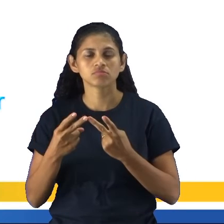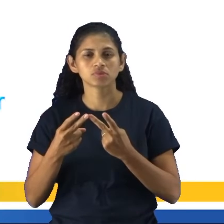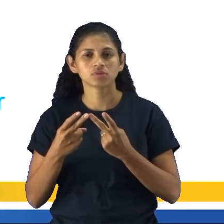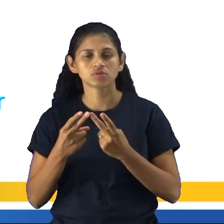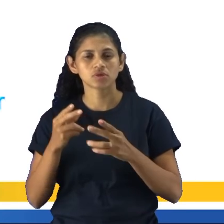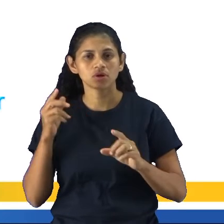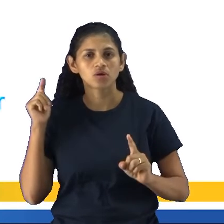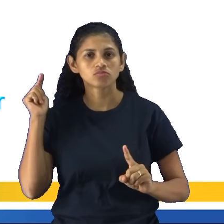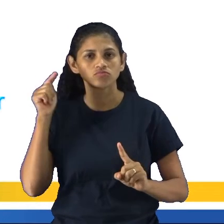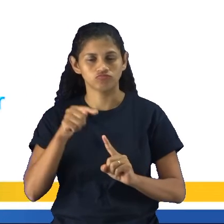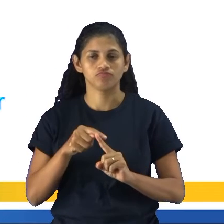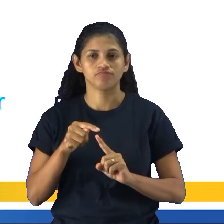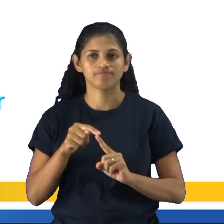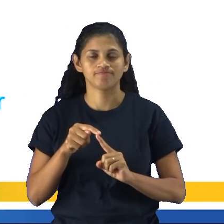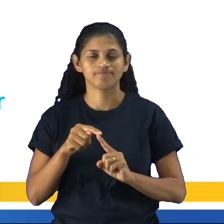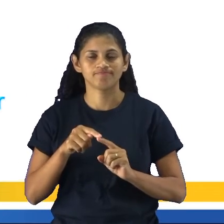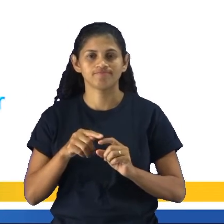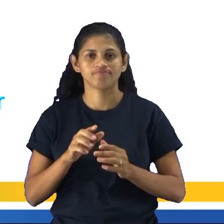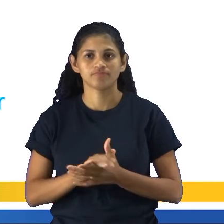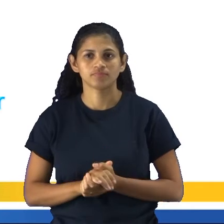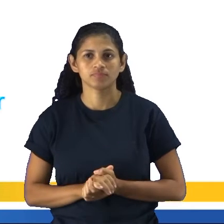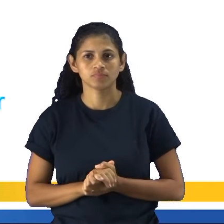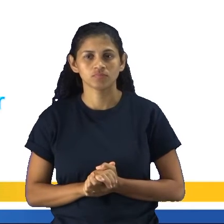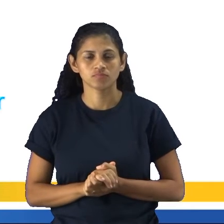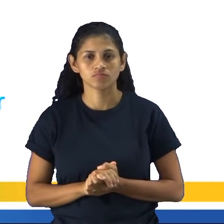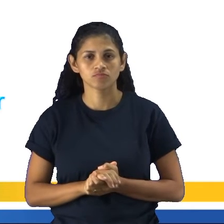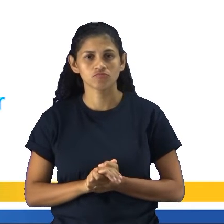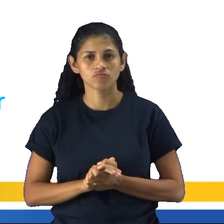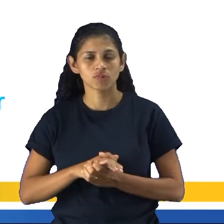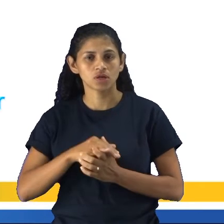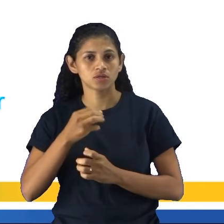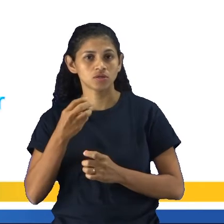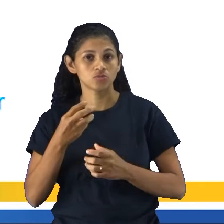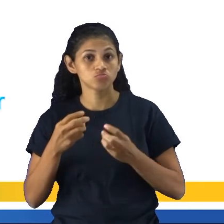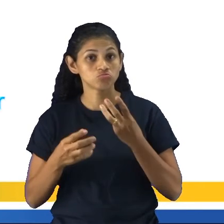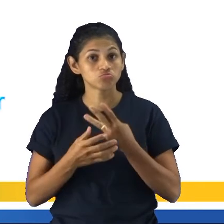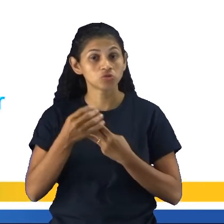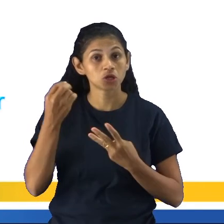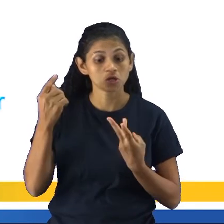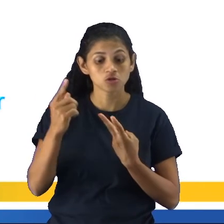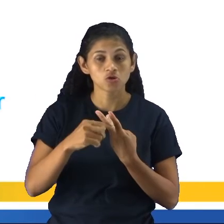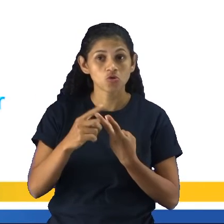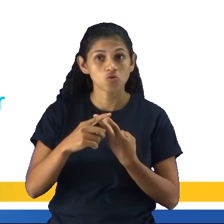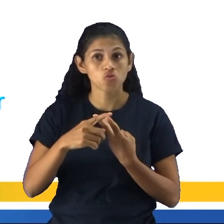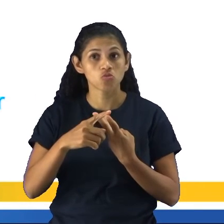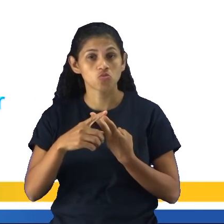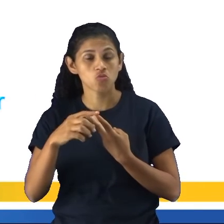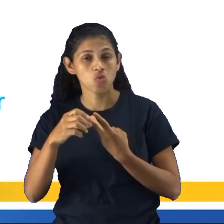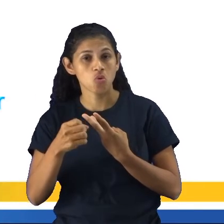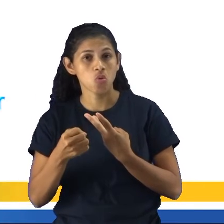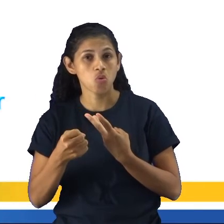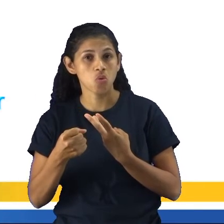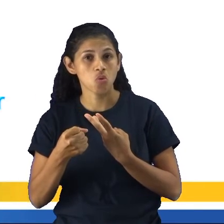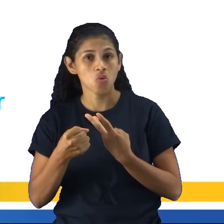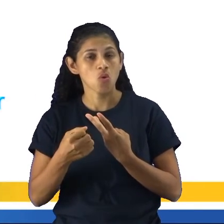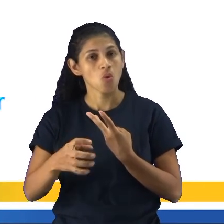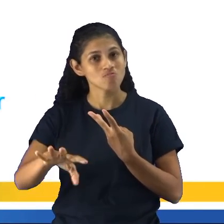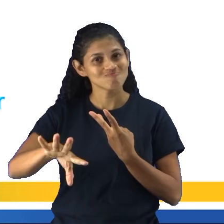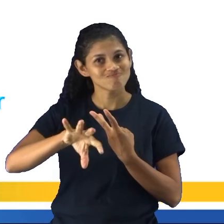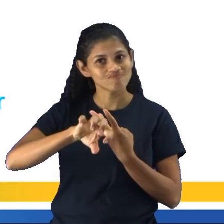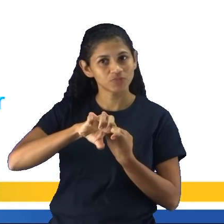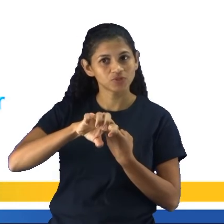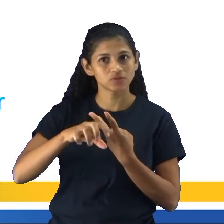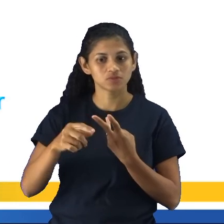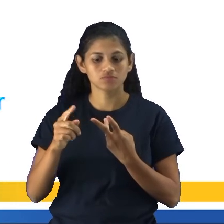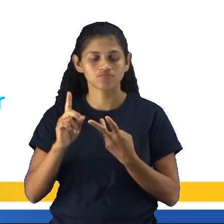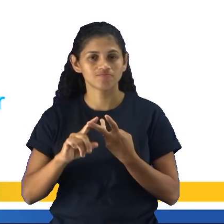definição correspondente. Aí nós temos três propriedades: magnetismo, número 1, densidade, número 2